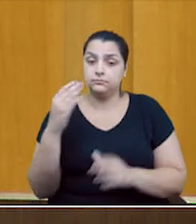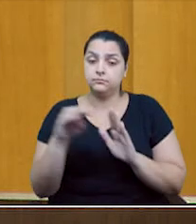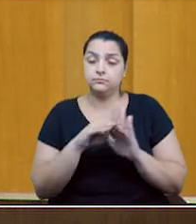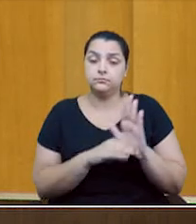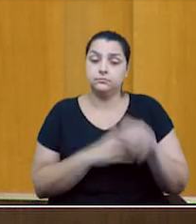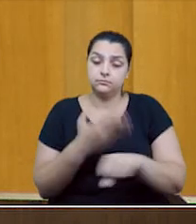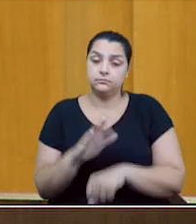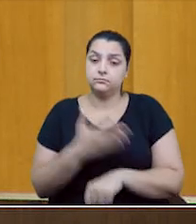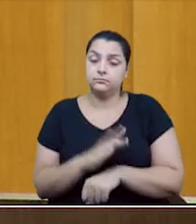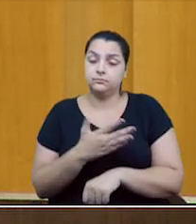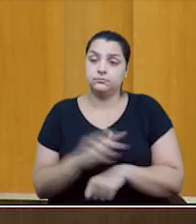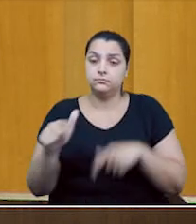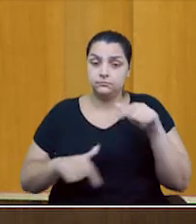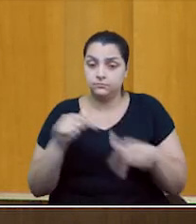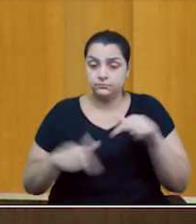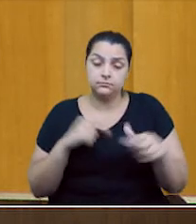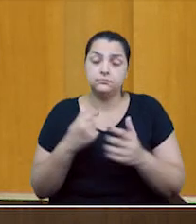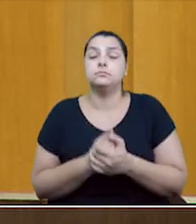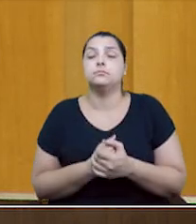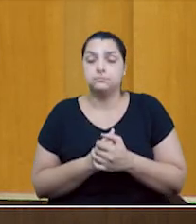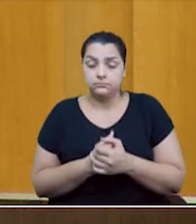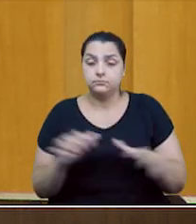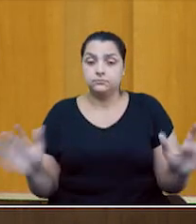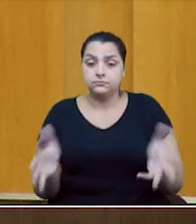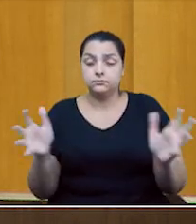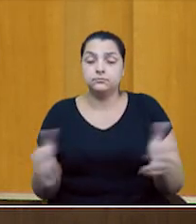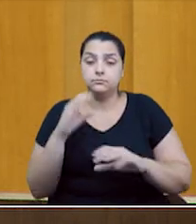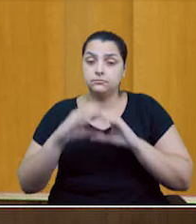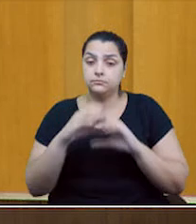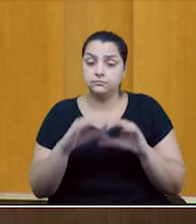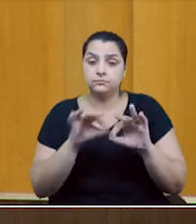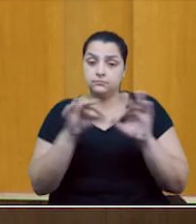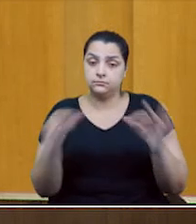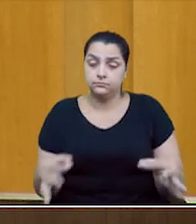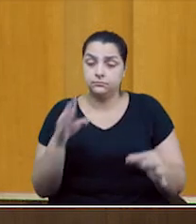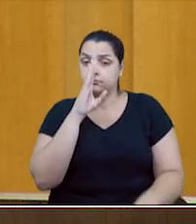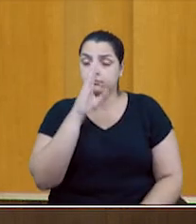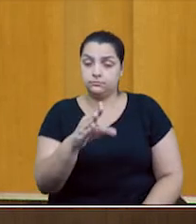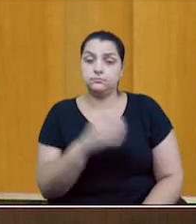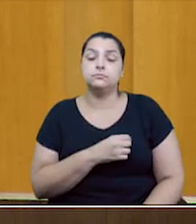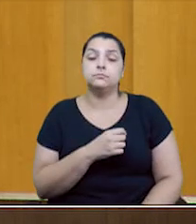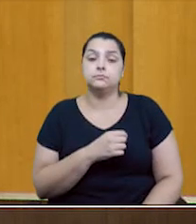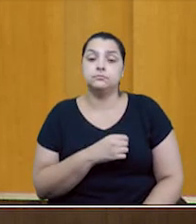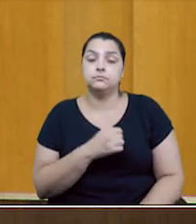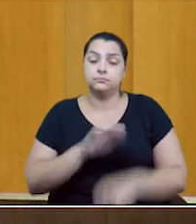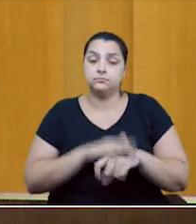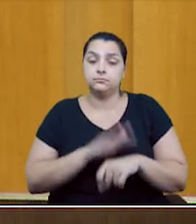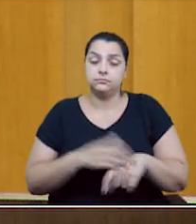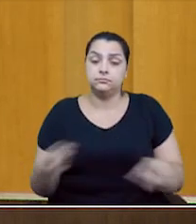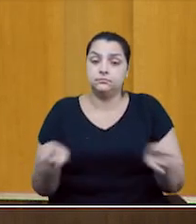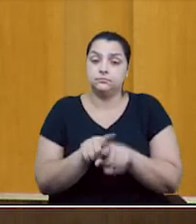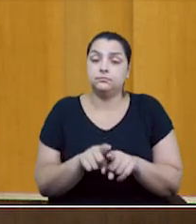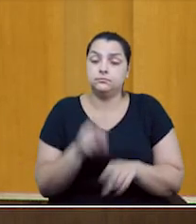de servidores e servidoras para a promoção de comunicação simples, acessível e direta. E o estabelecimento de parcerias com